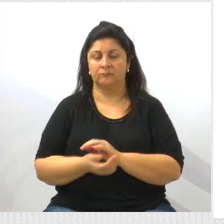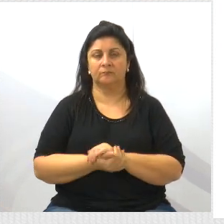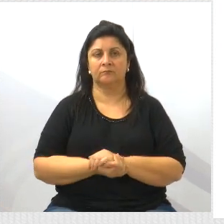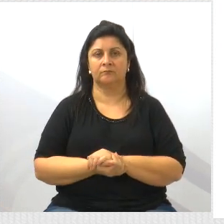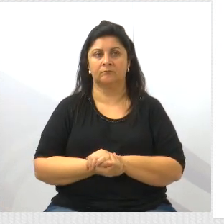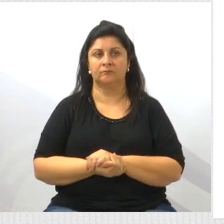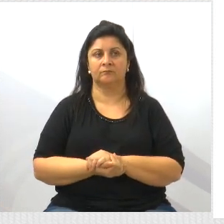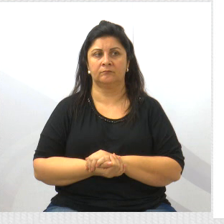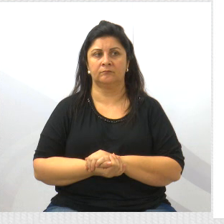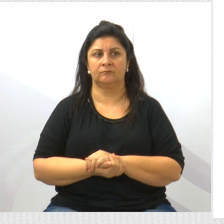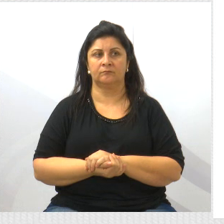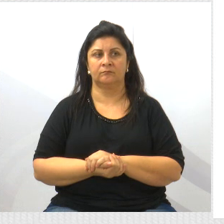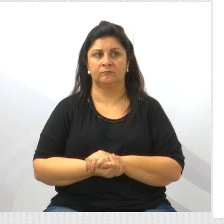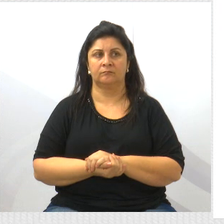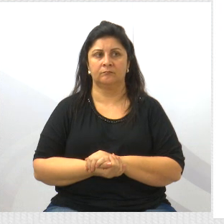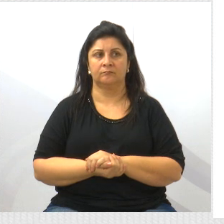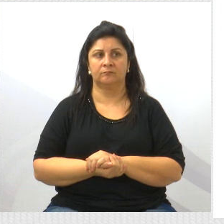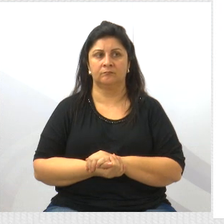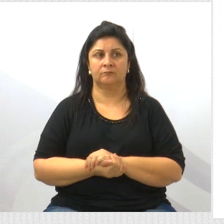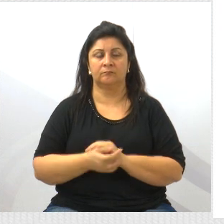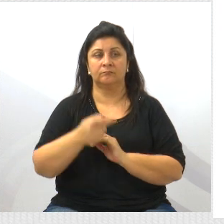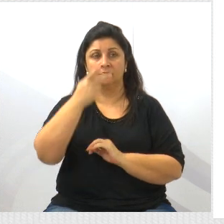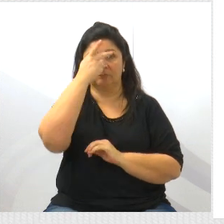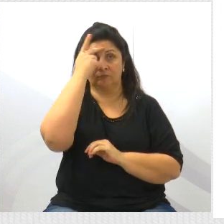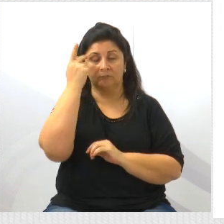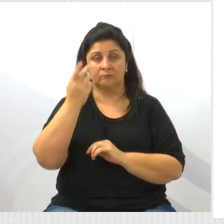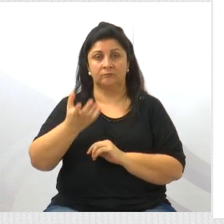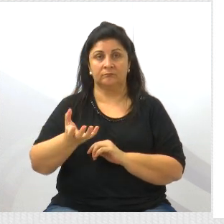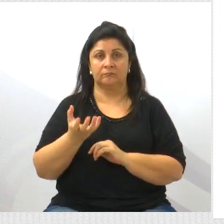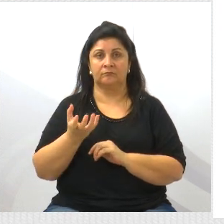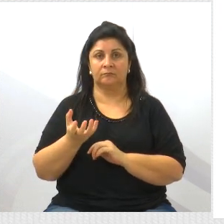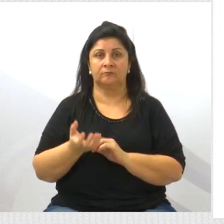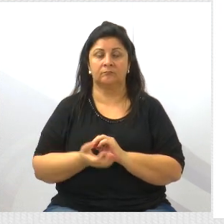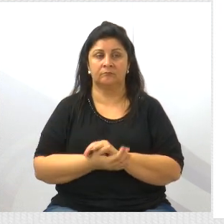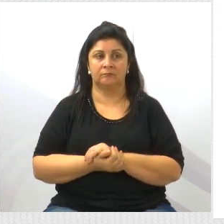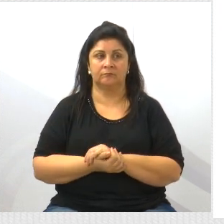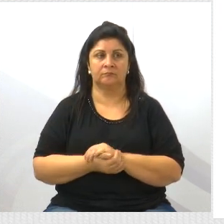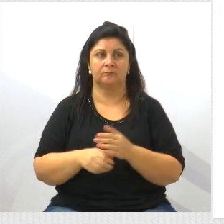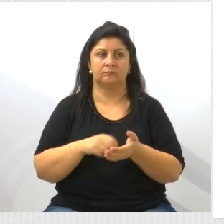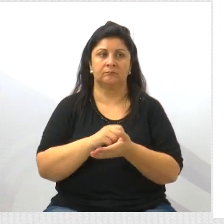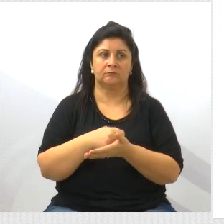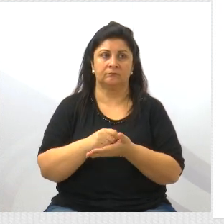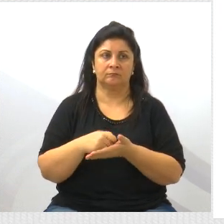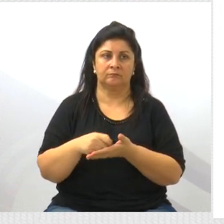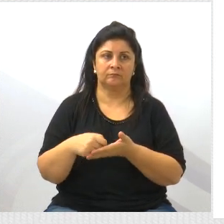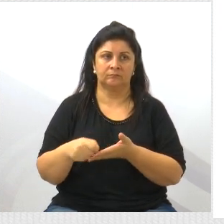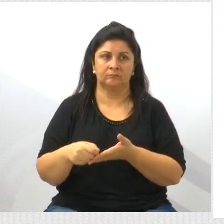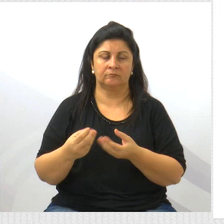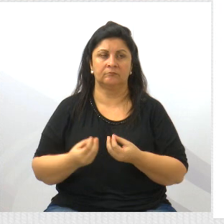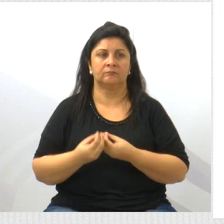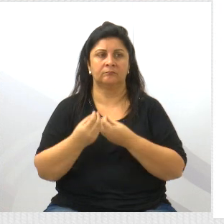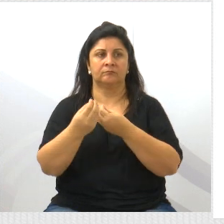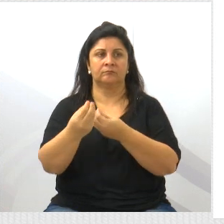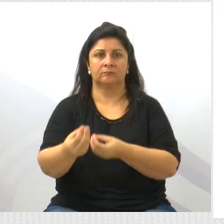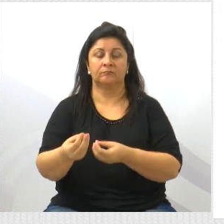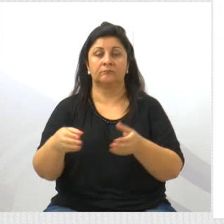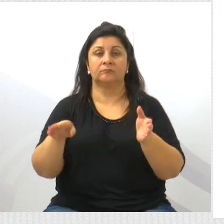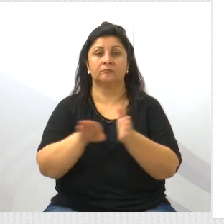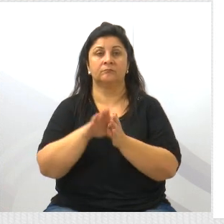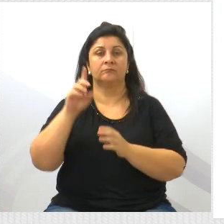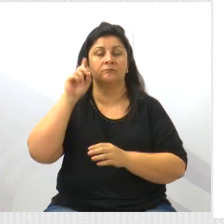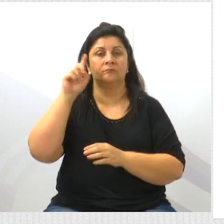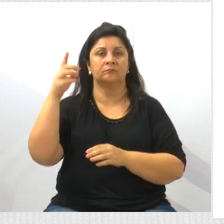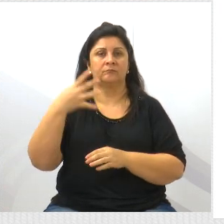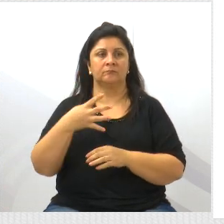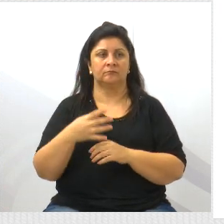e aquele que quiser, né, ele preencheu a ficha e entrega na Prolar até o dia 4.